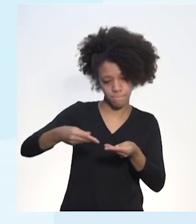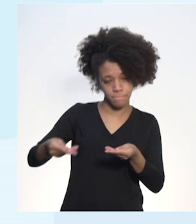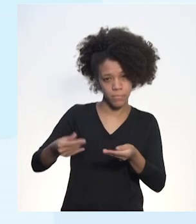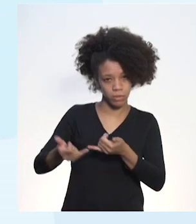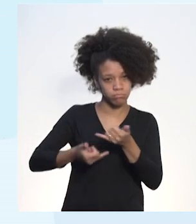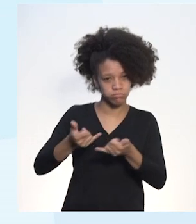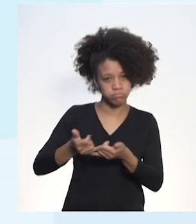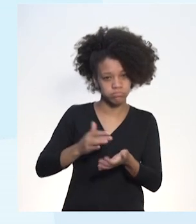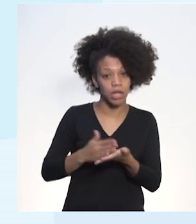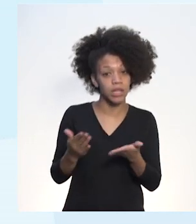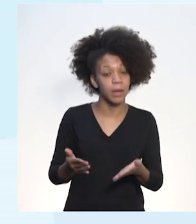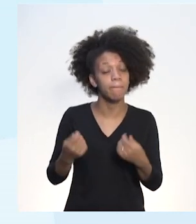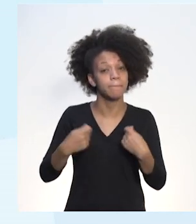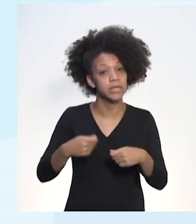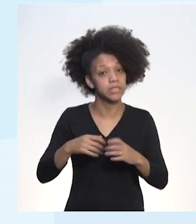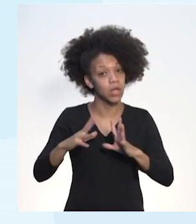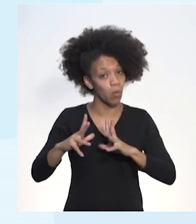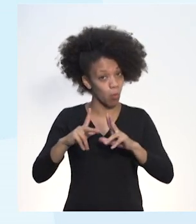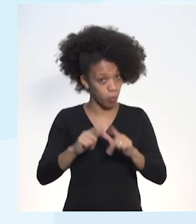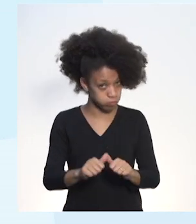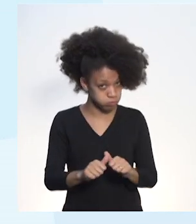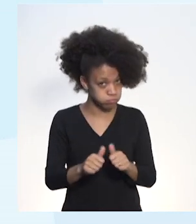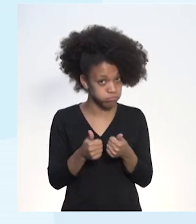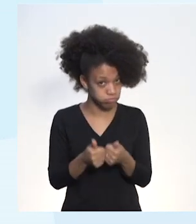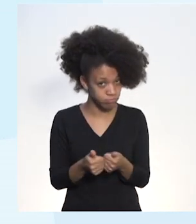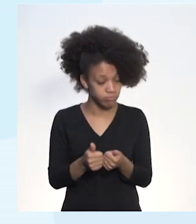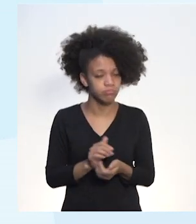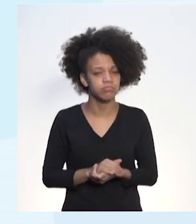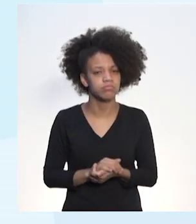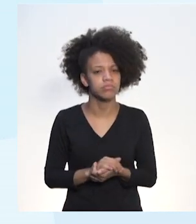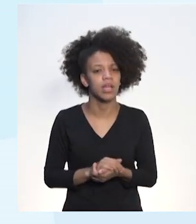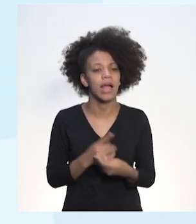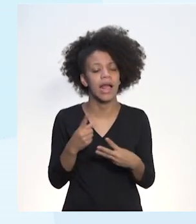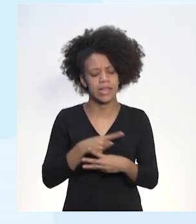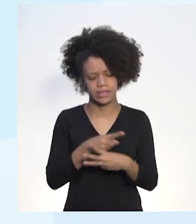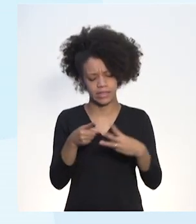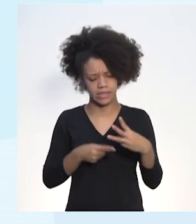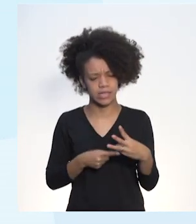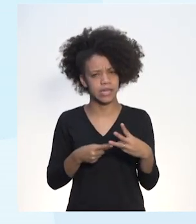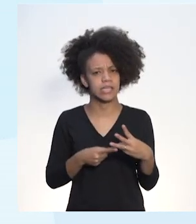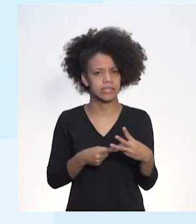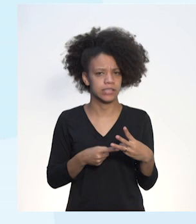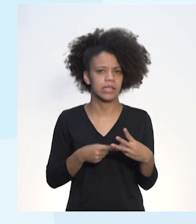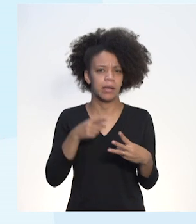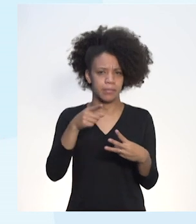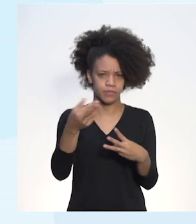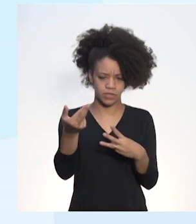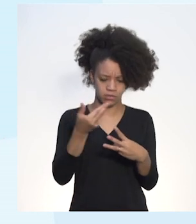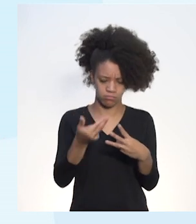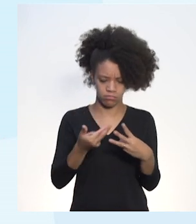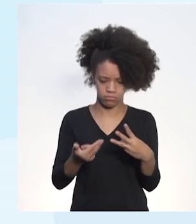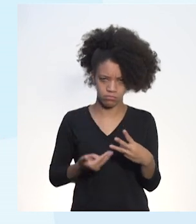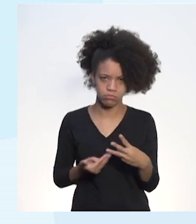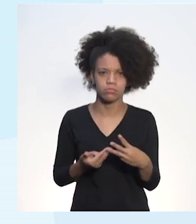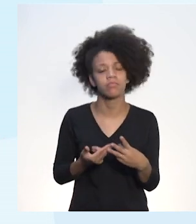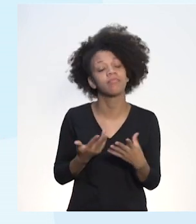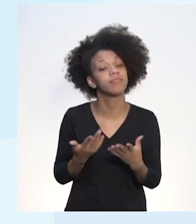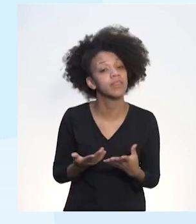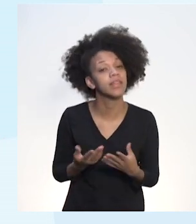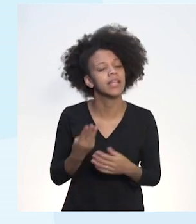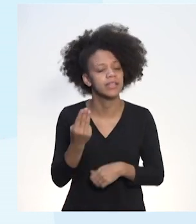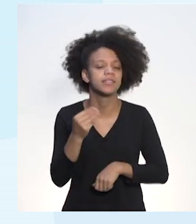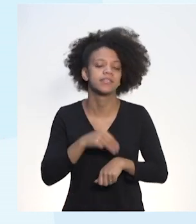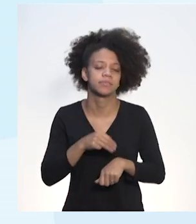estar completo, certo? Como são 3 itens, para vocês me darem um espaço amostral,